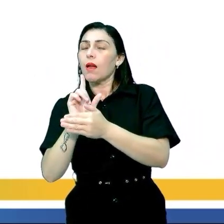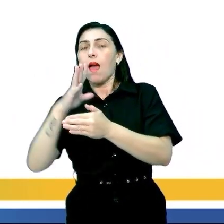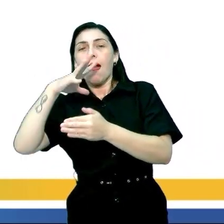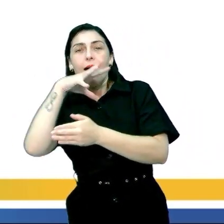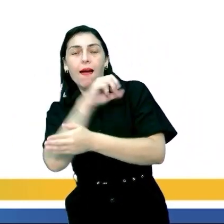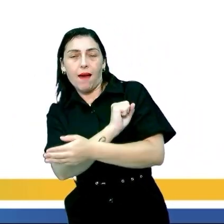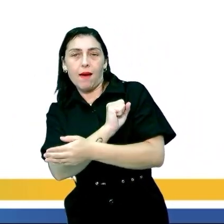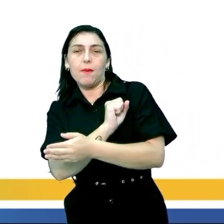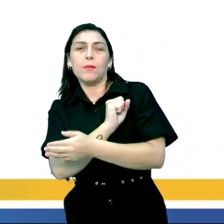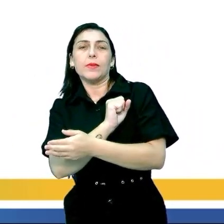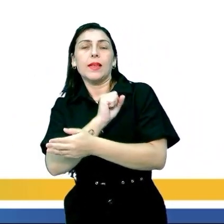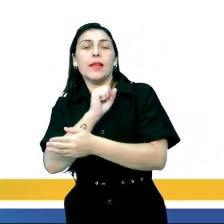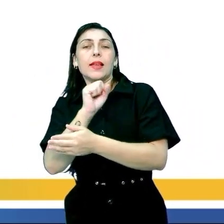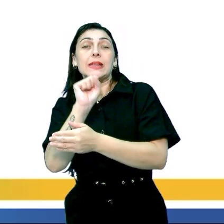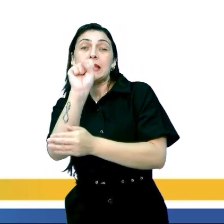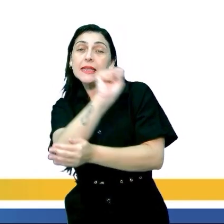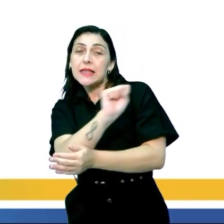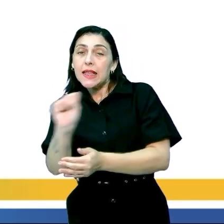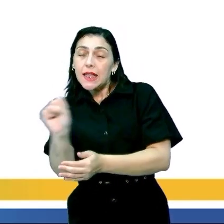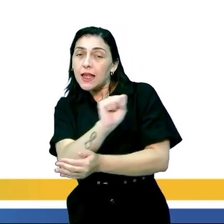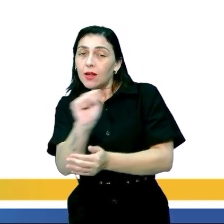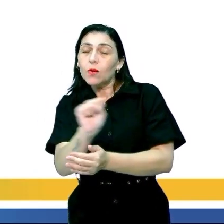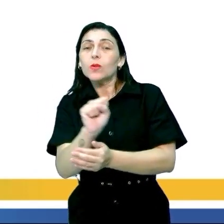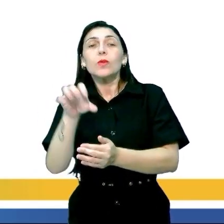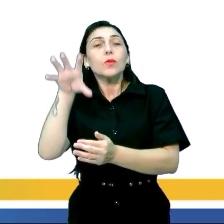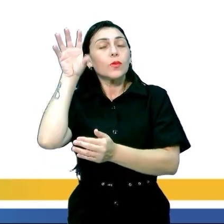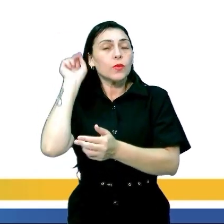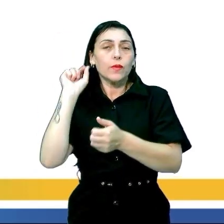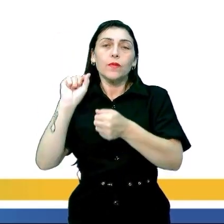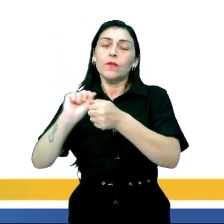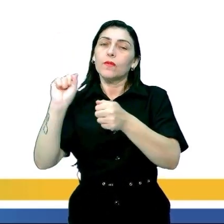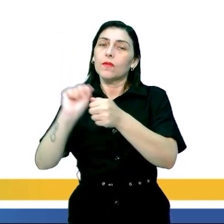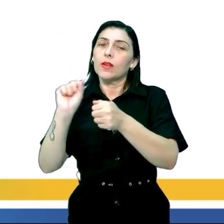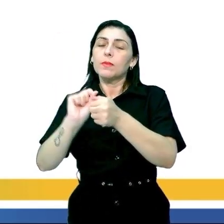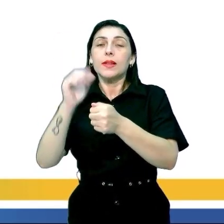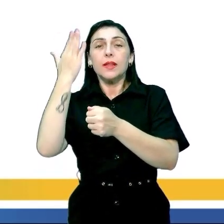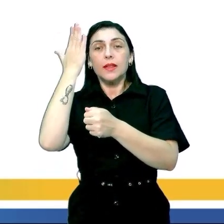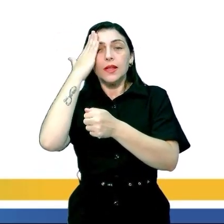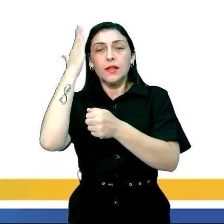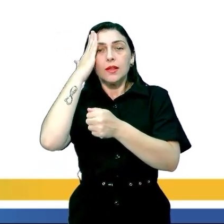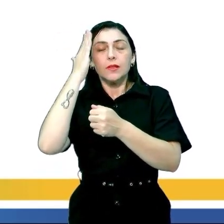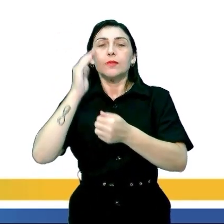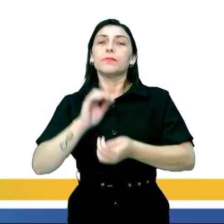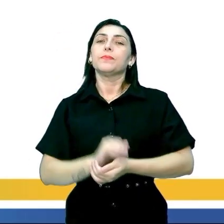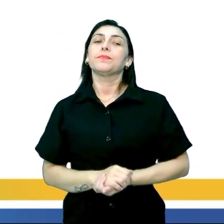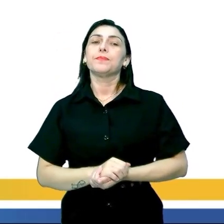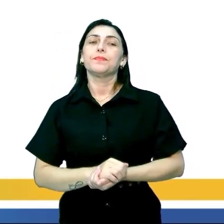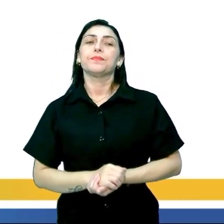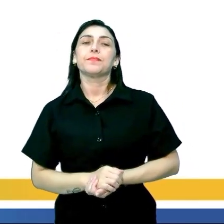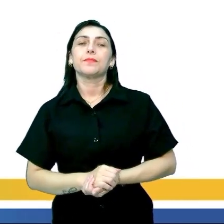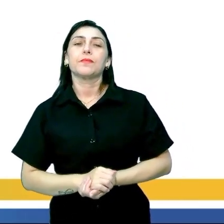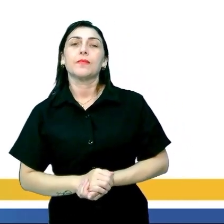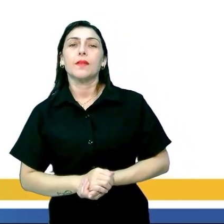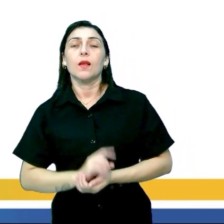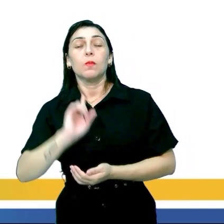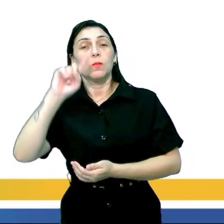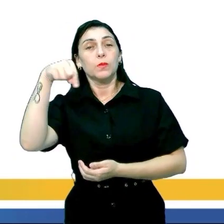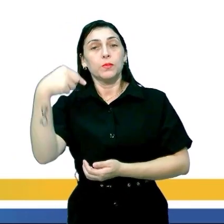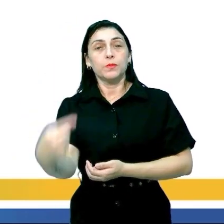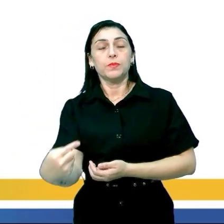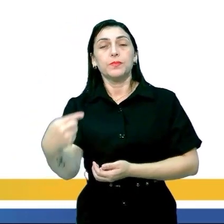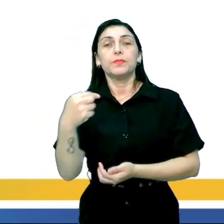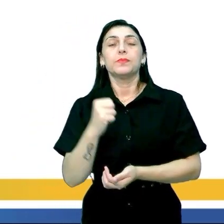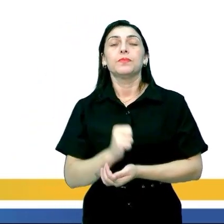Então, em resumo, é esse caminho que o som faz para ser interpretado, tá certo? O nosso